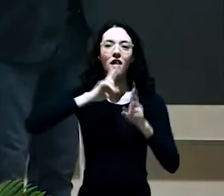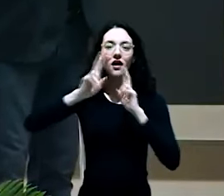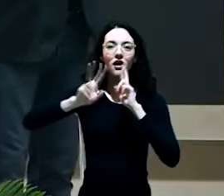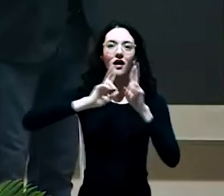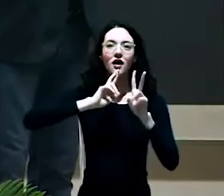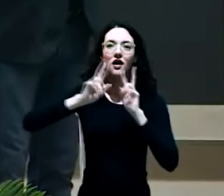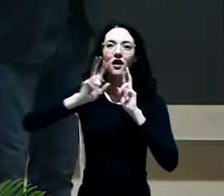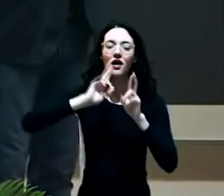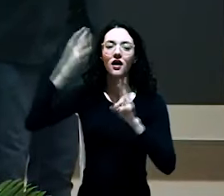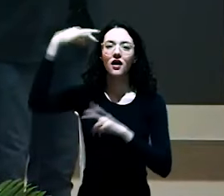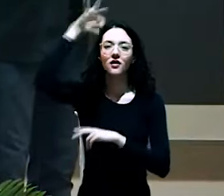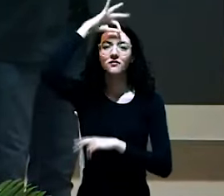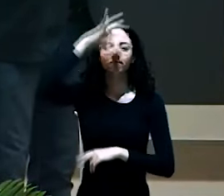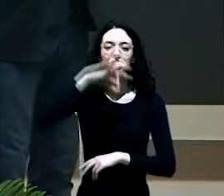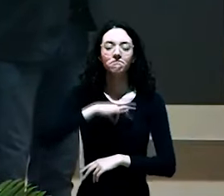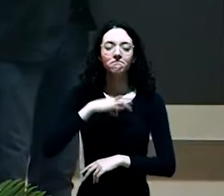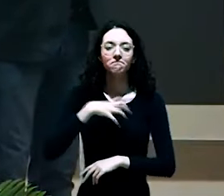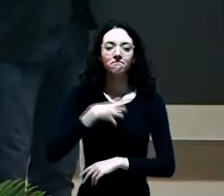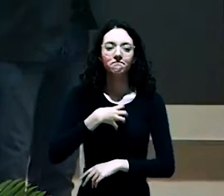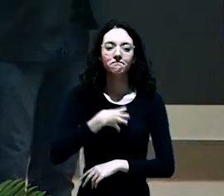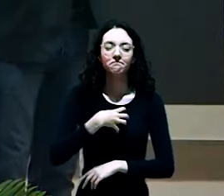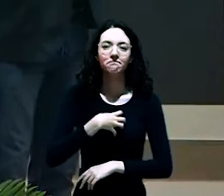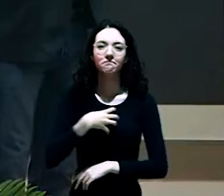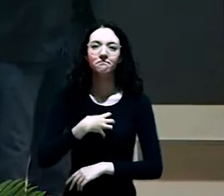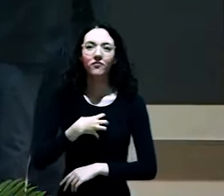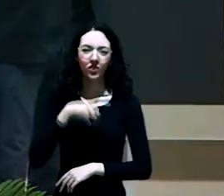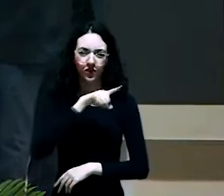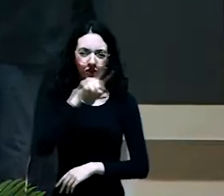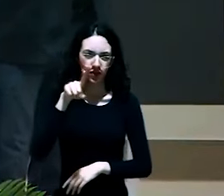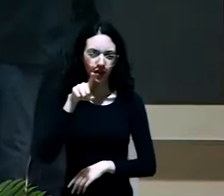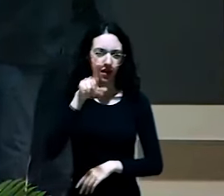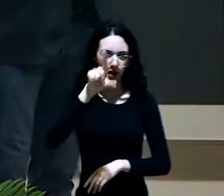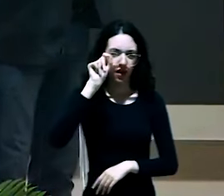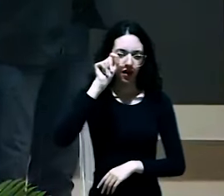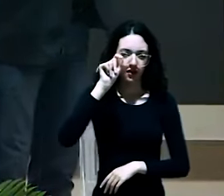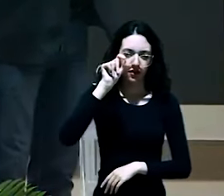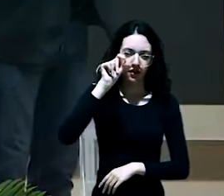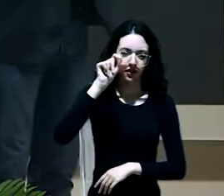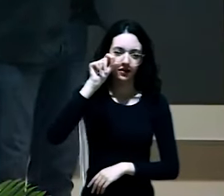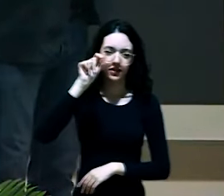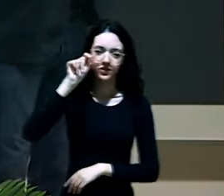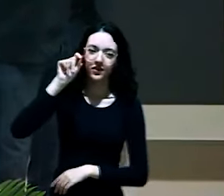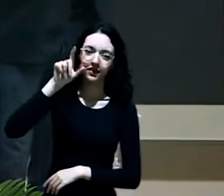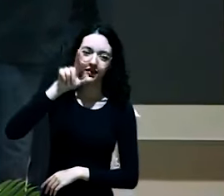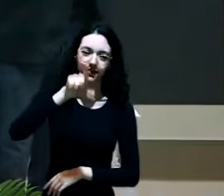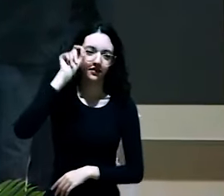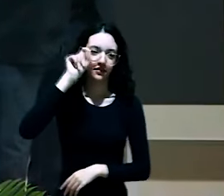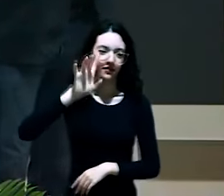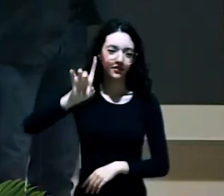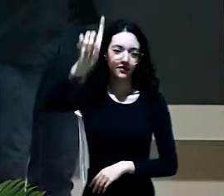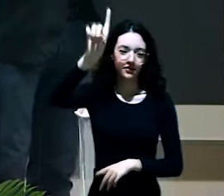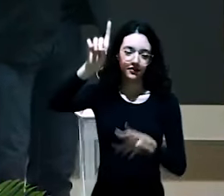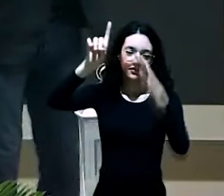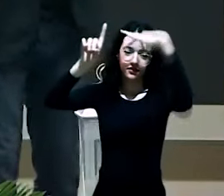Comece a falar em línguas estranhas. Se identifica com o Espírito Santo, se identifica pai, se identifica mãe, se